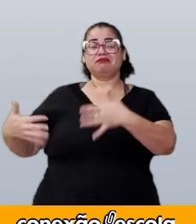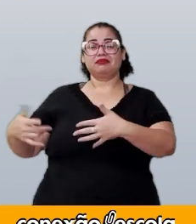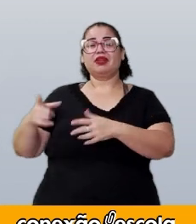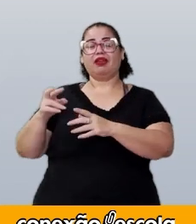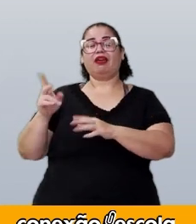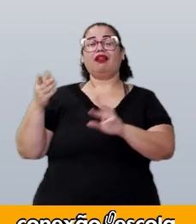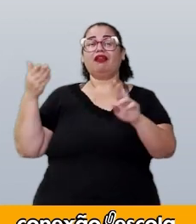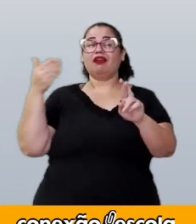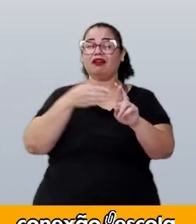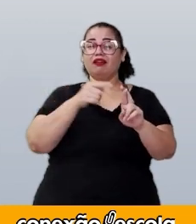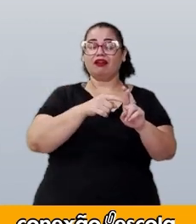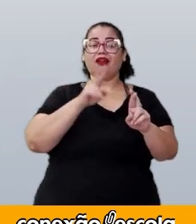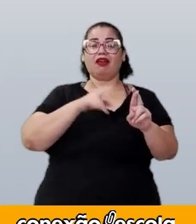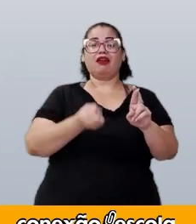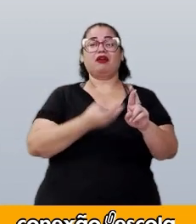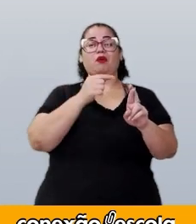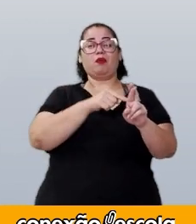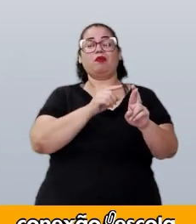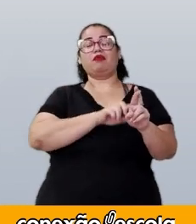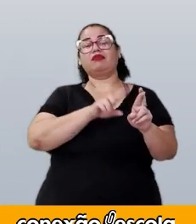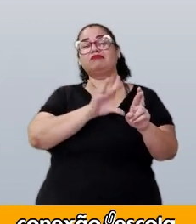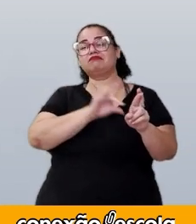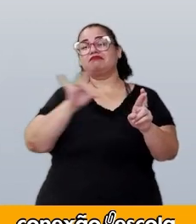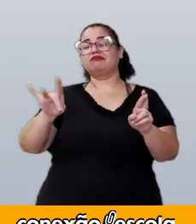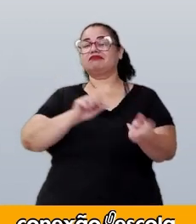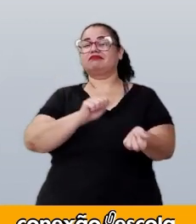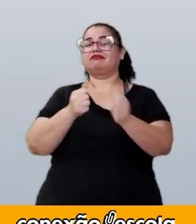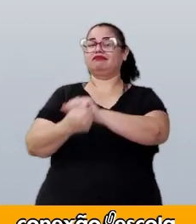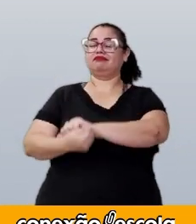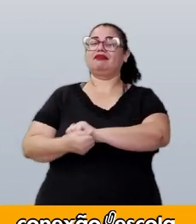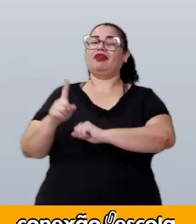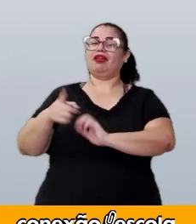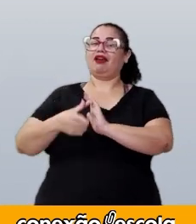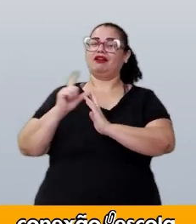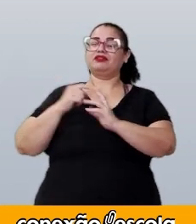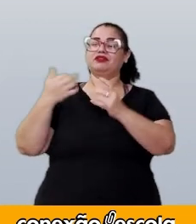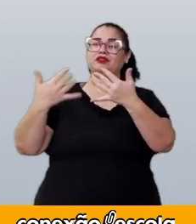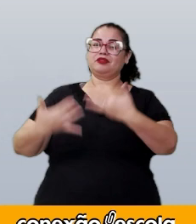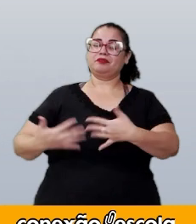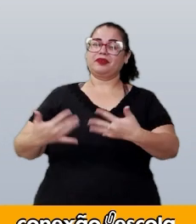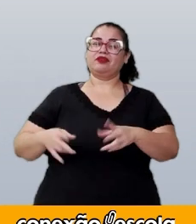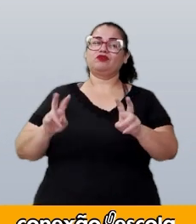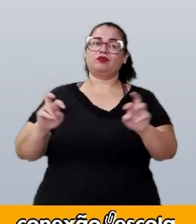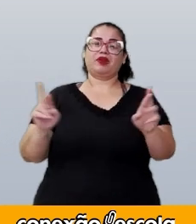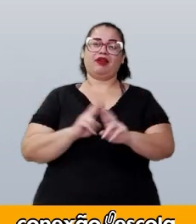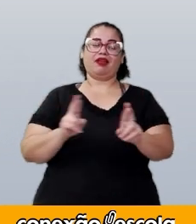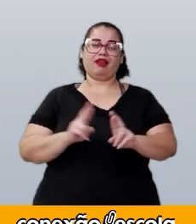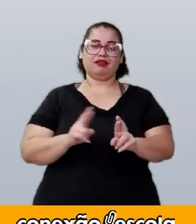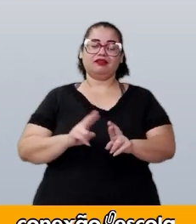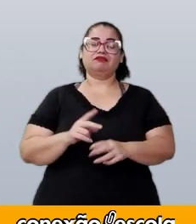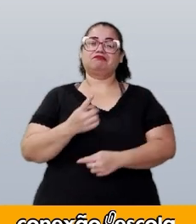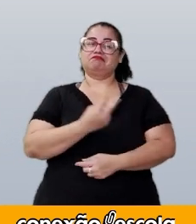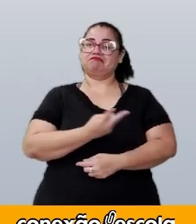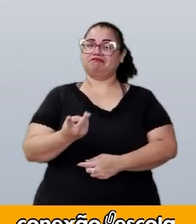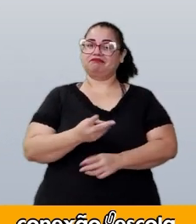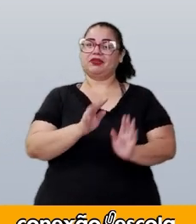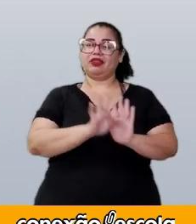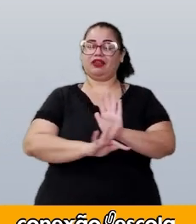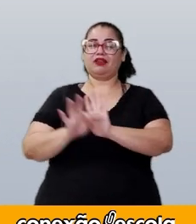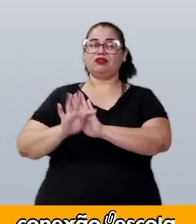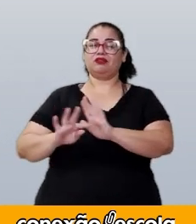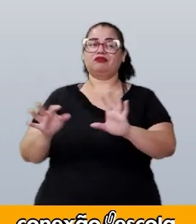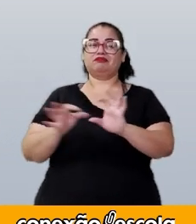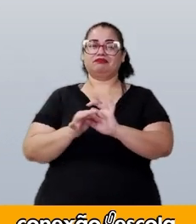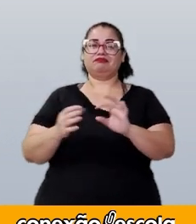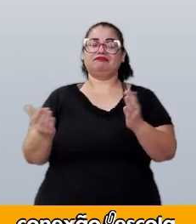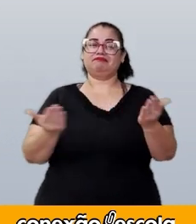remetem o interlocutor a reconhecer a produção original, que é aquilo que eu mencionei ao falar sobre a relação intertextual. E